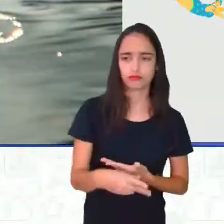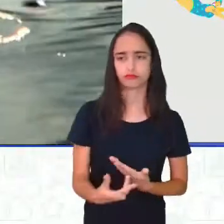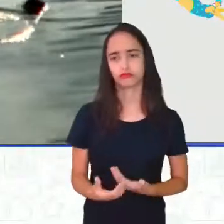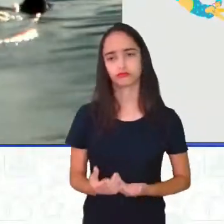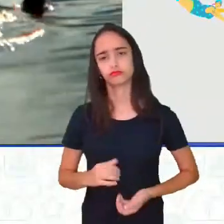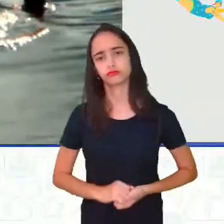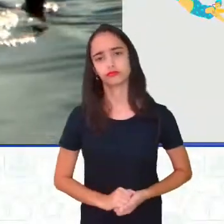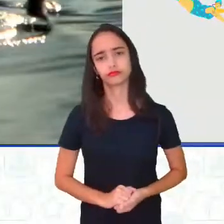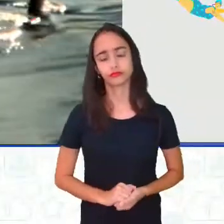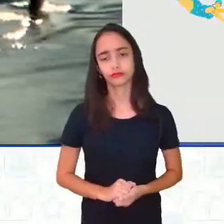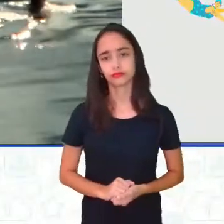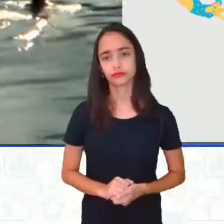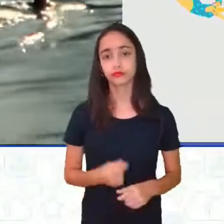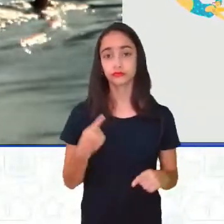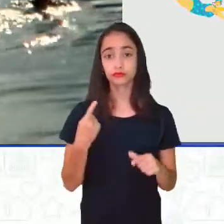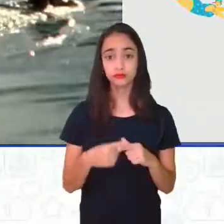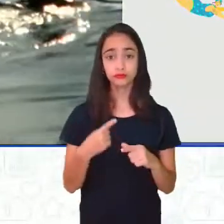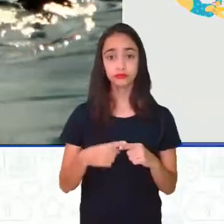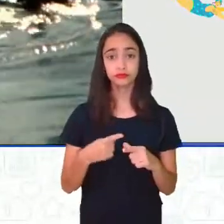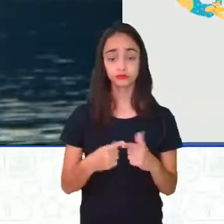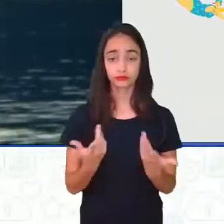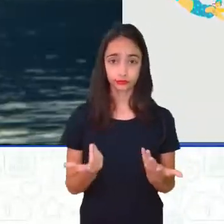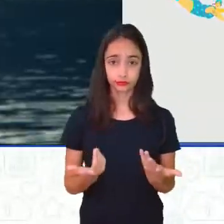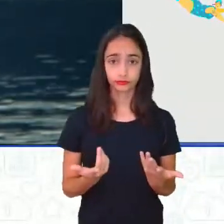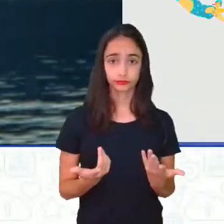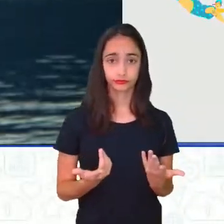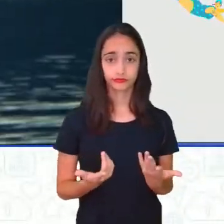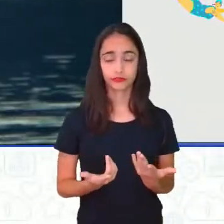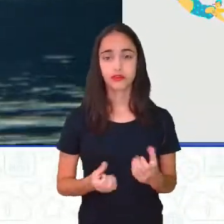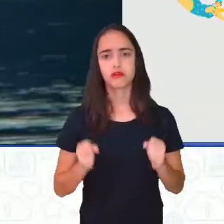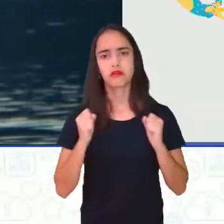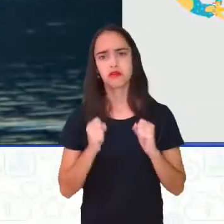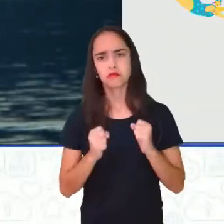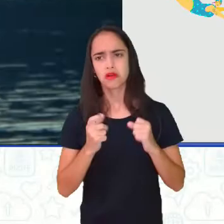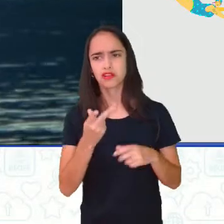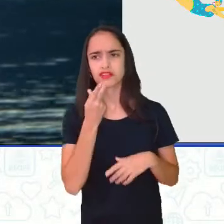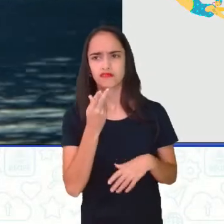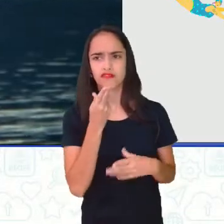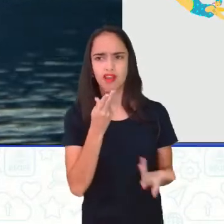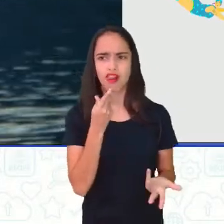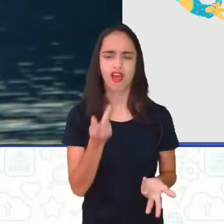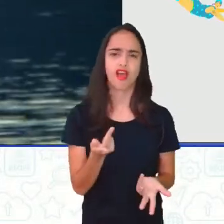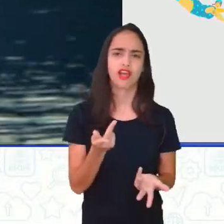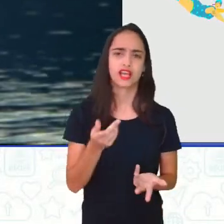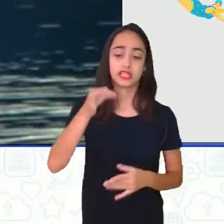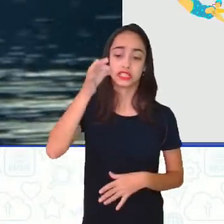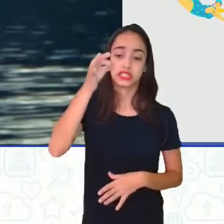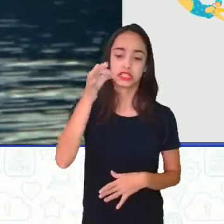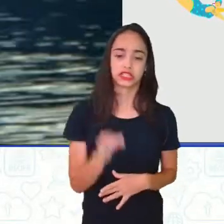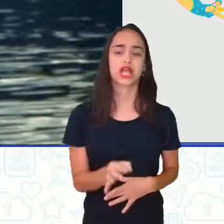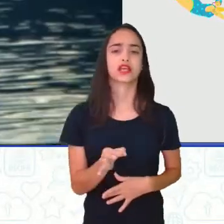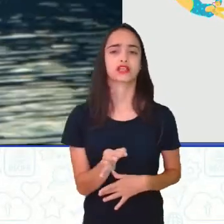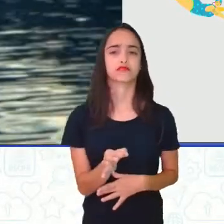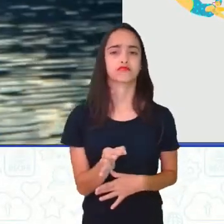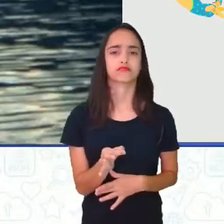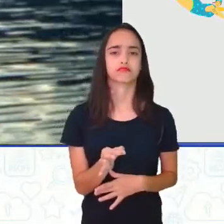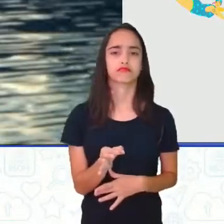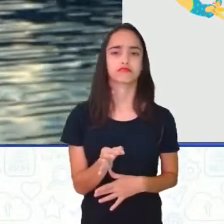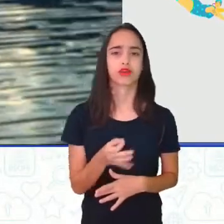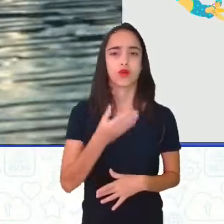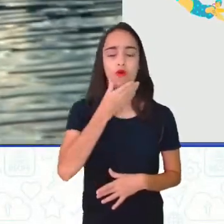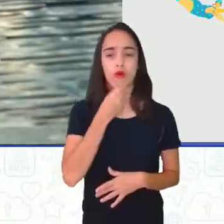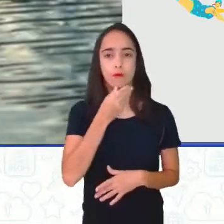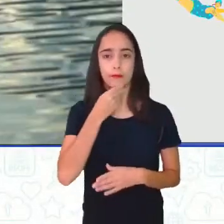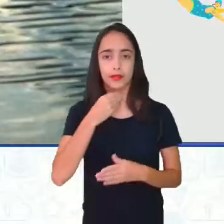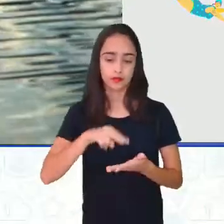Então, por que é determinístico? Porque eu posso dizer, com certeza, que se ele pular na água, ele vai